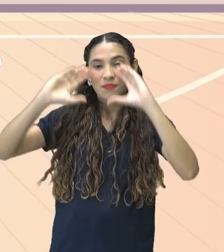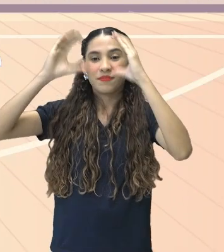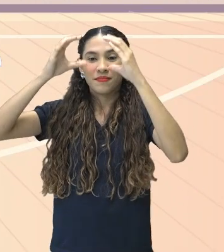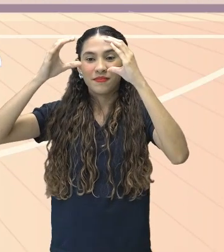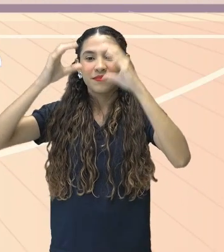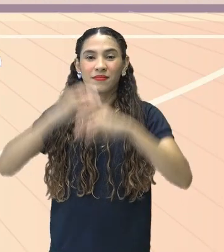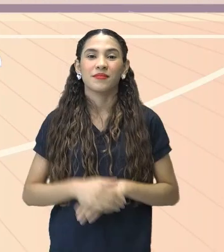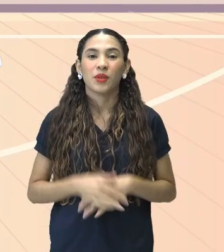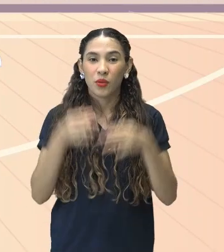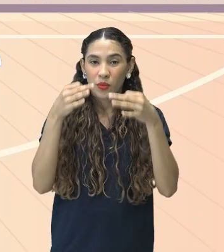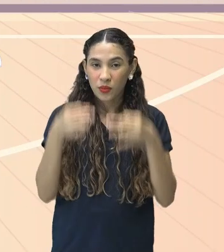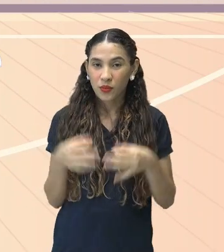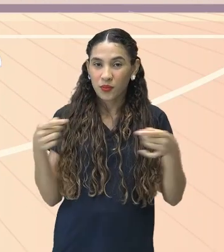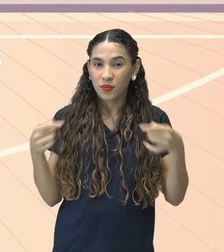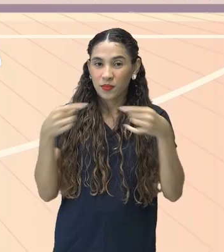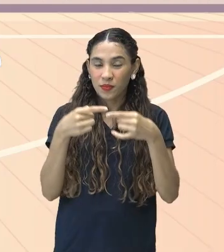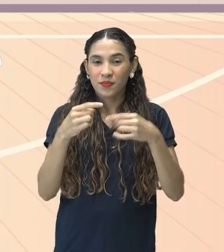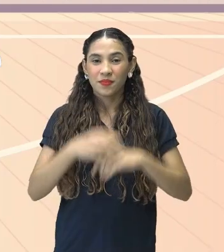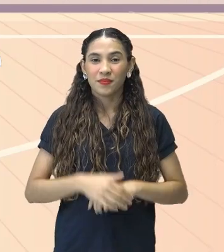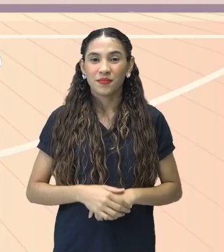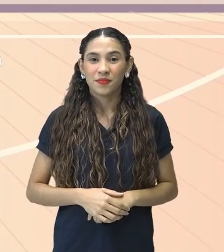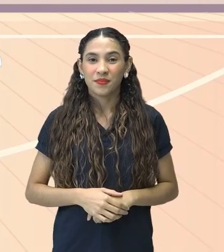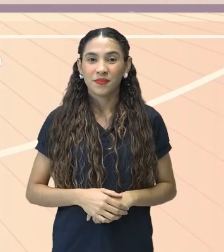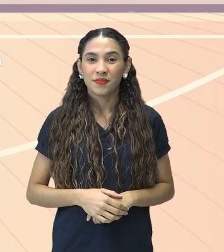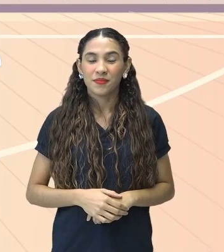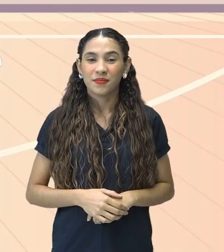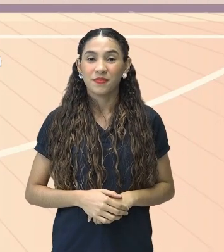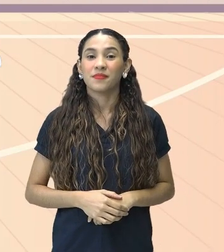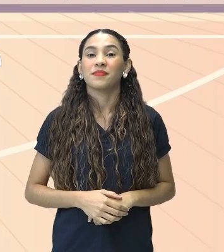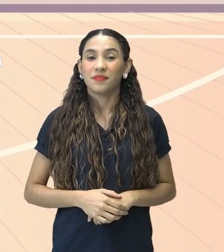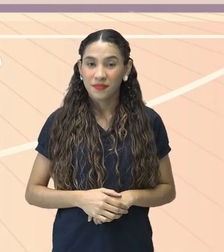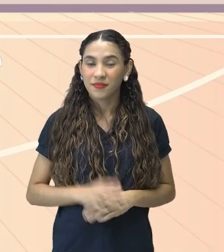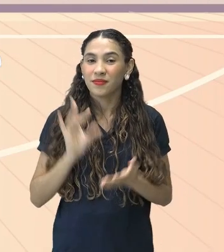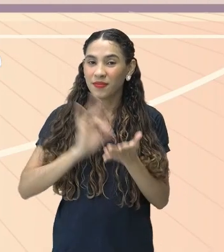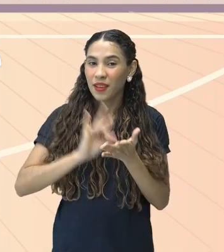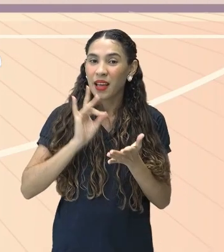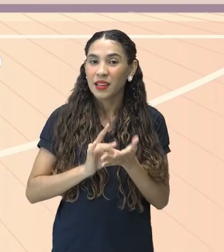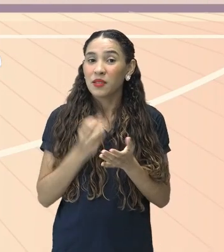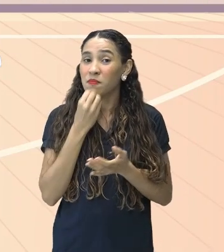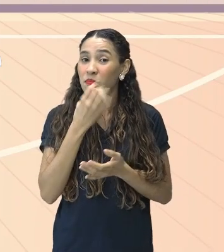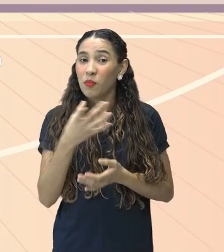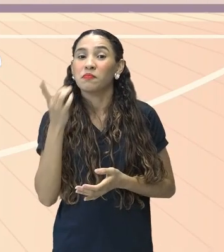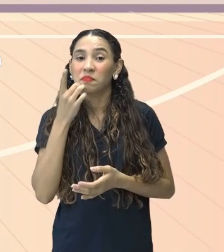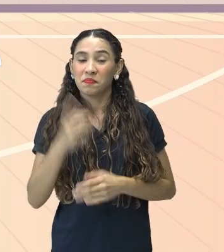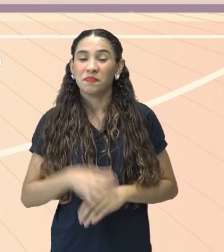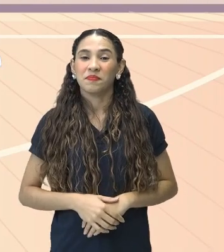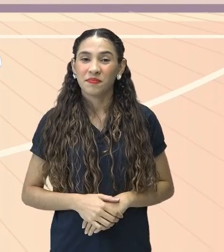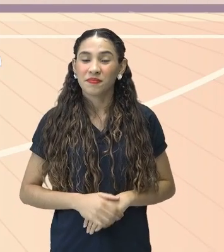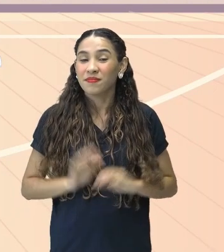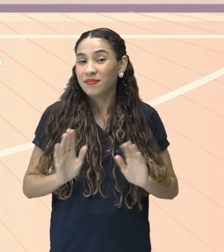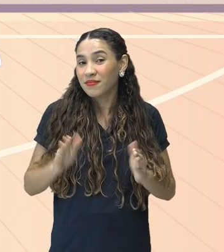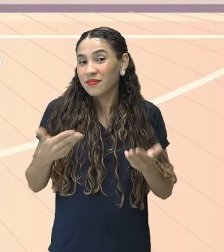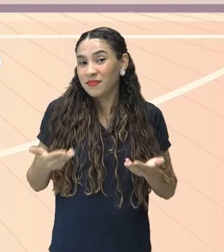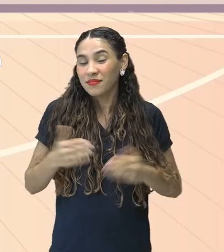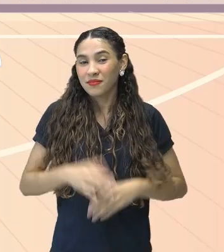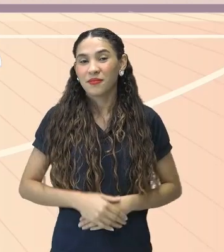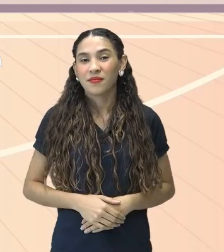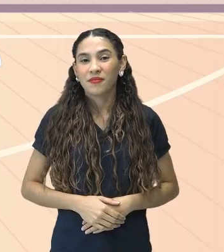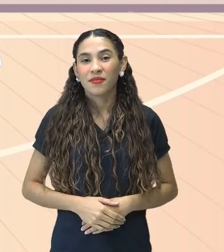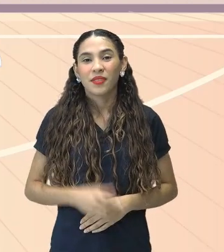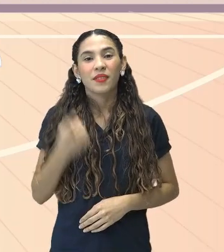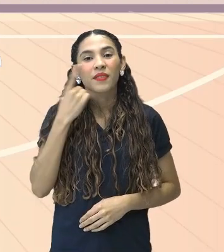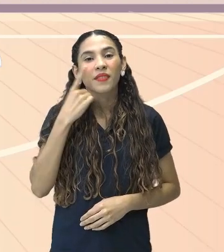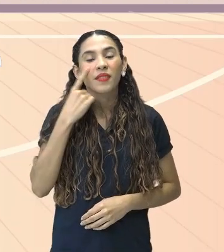bastante aí os seus arremessos, né? Está num excelente dia. Então, vamos